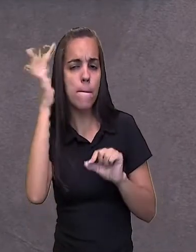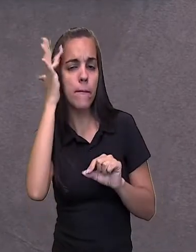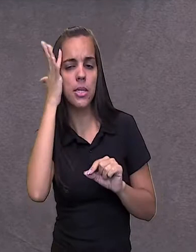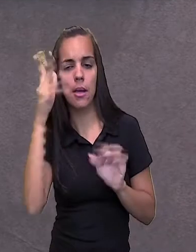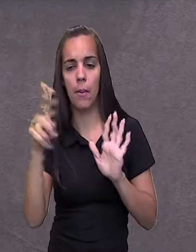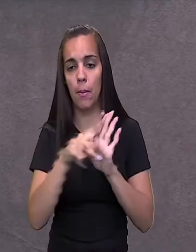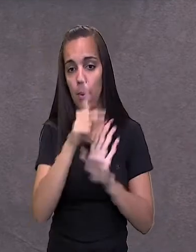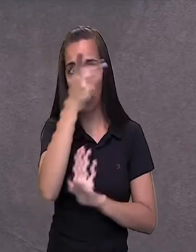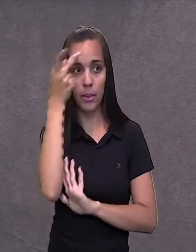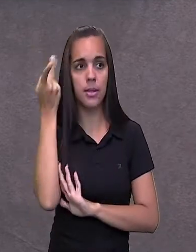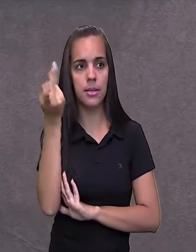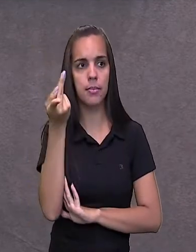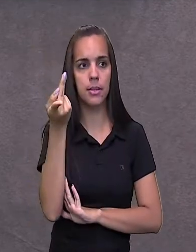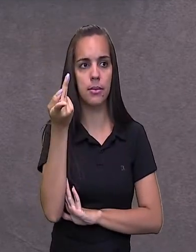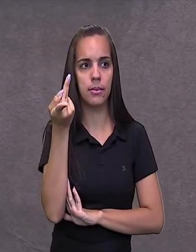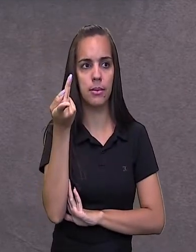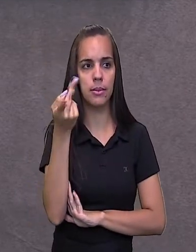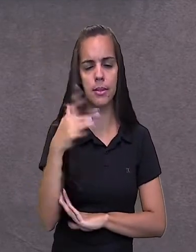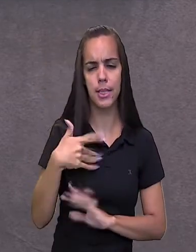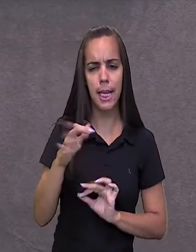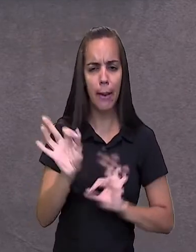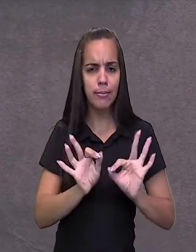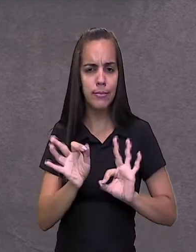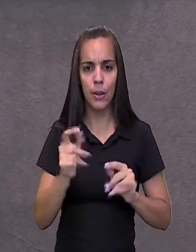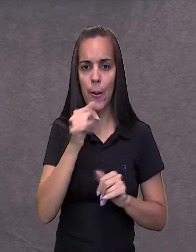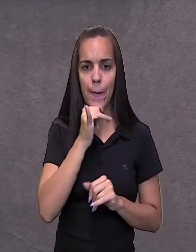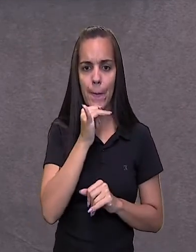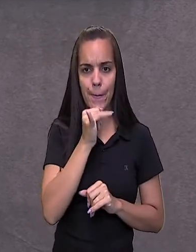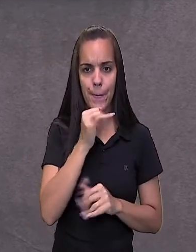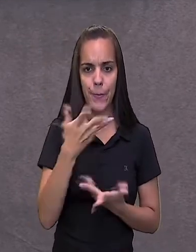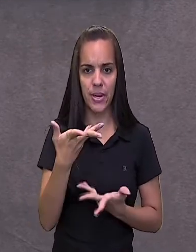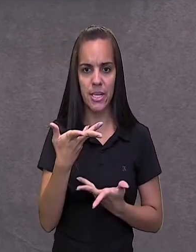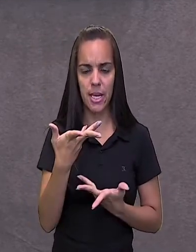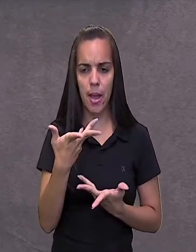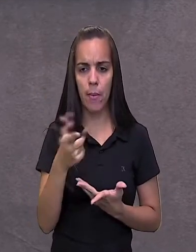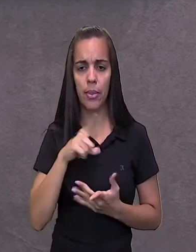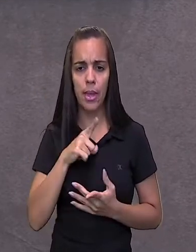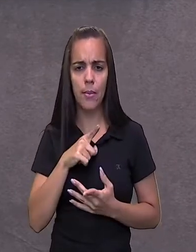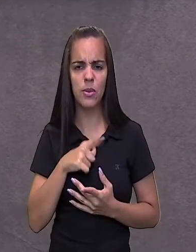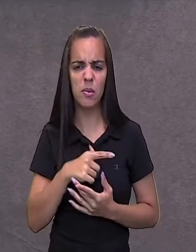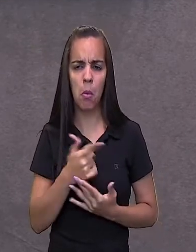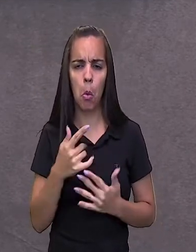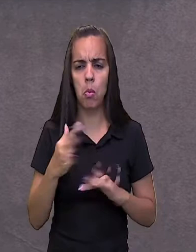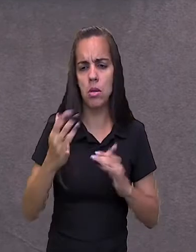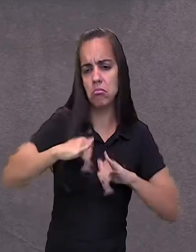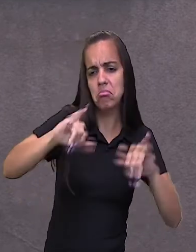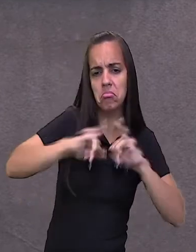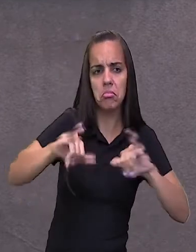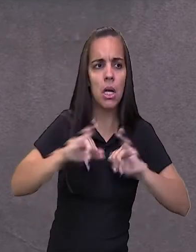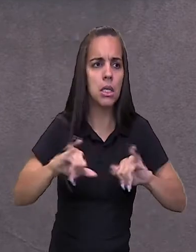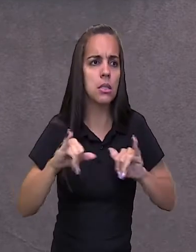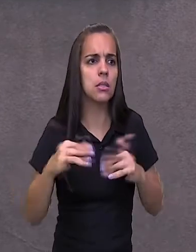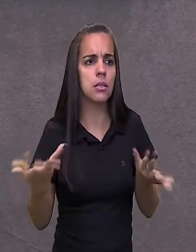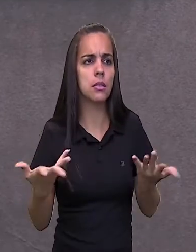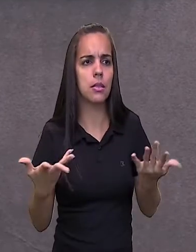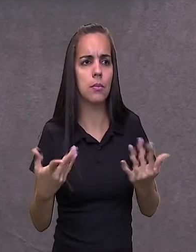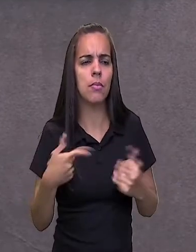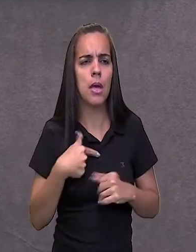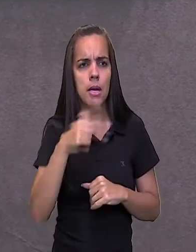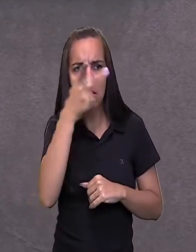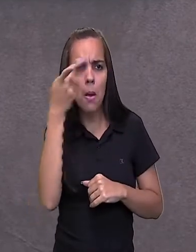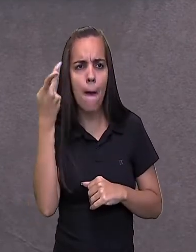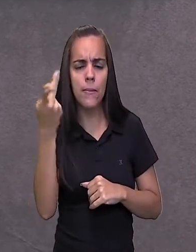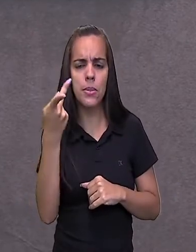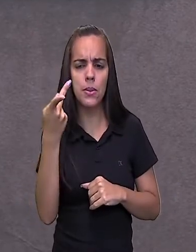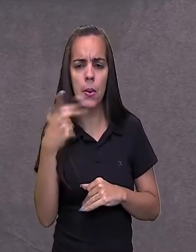acompanhar muito isso com relação a campanhas eleitorais, não é mesmo? Mais precisamente, aí às vésperas da eleição,